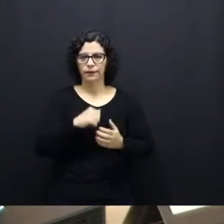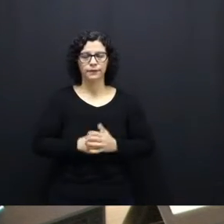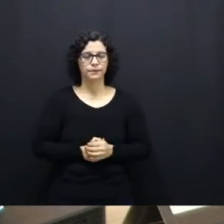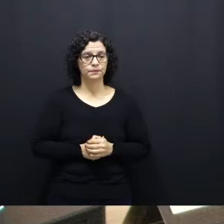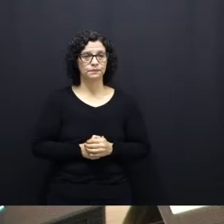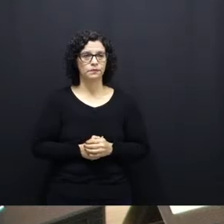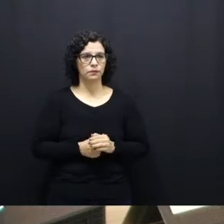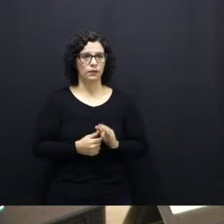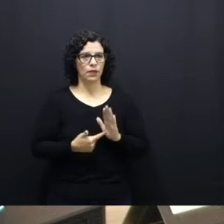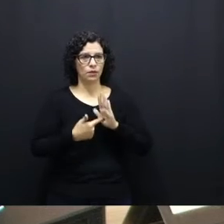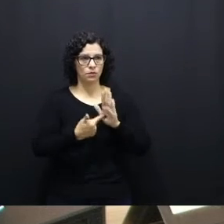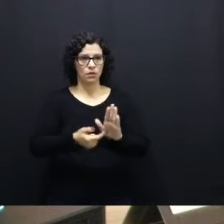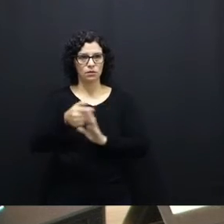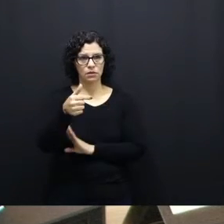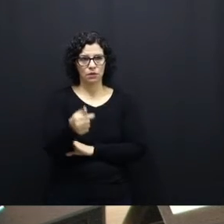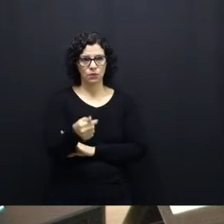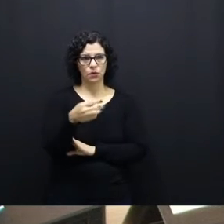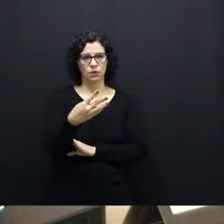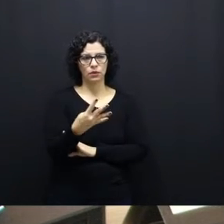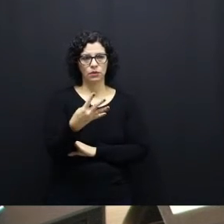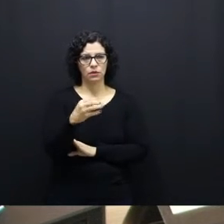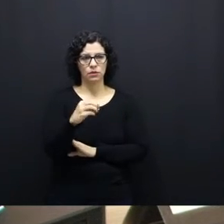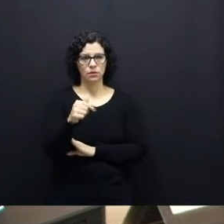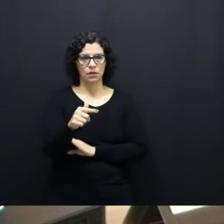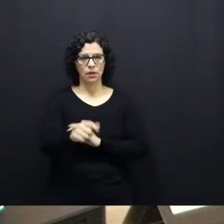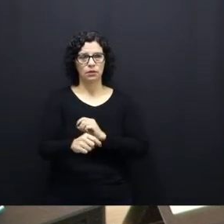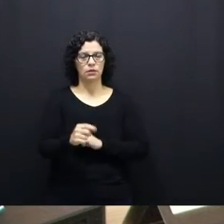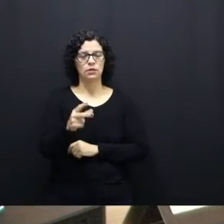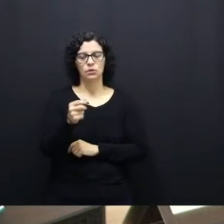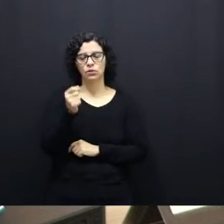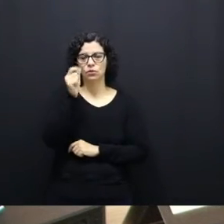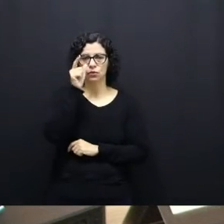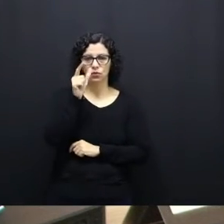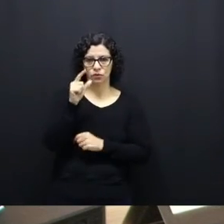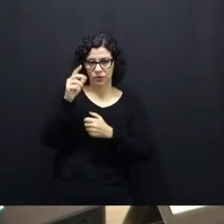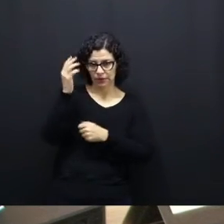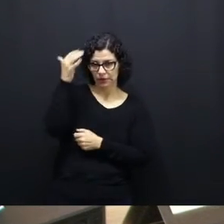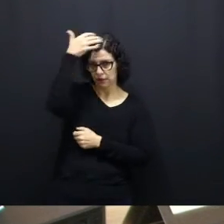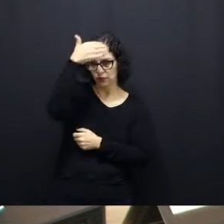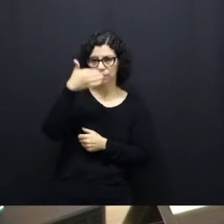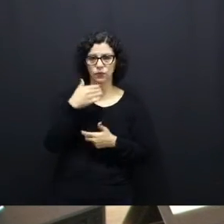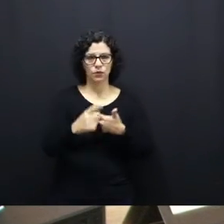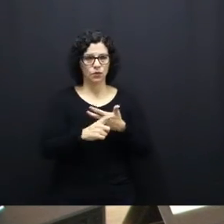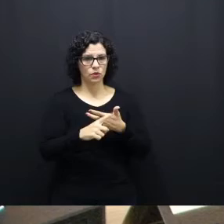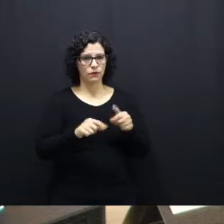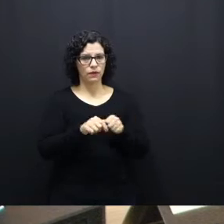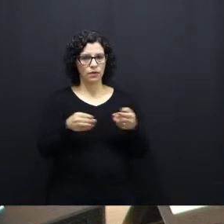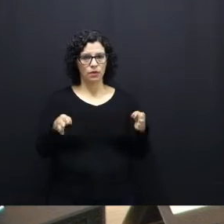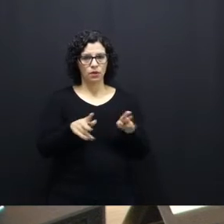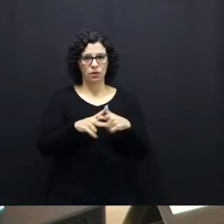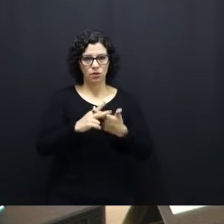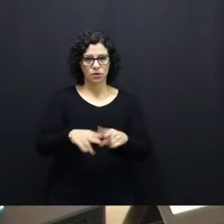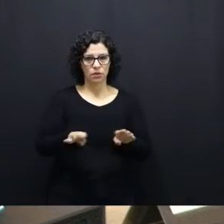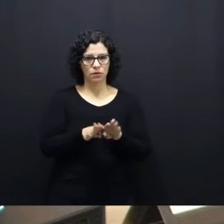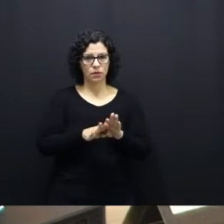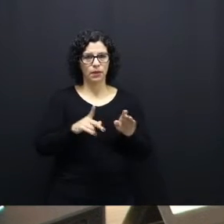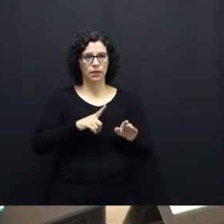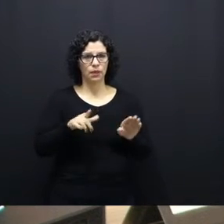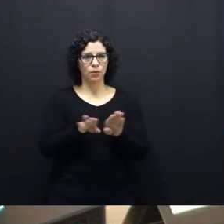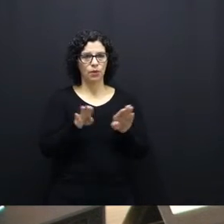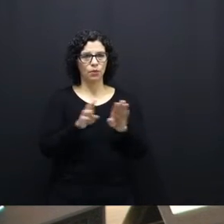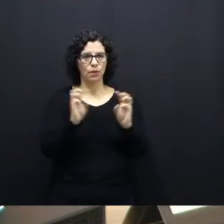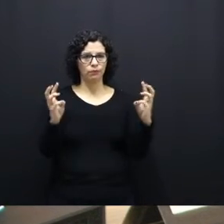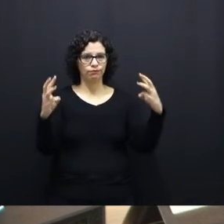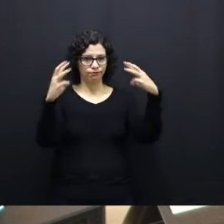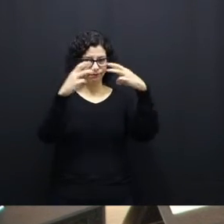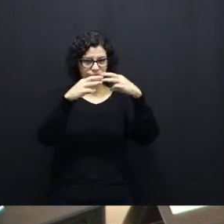indicação no 7.407 2022 Vereador Sílvio mecânico ao poder executivo realize manutenção e Reforma nos portais